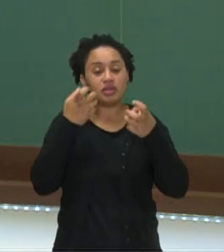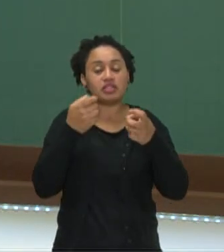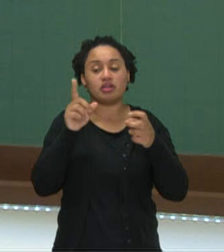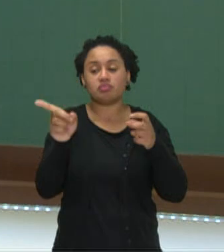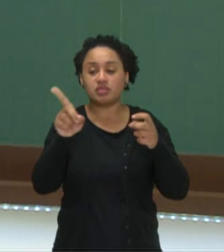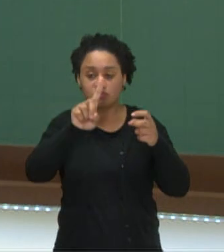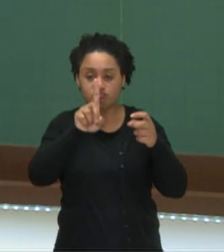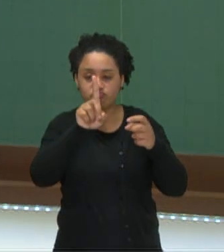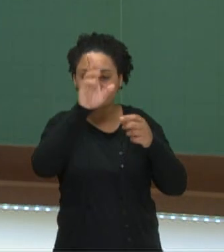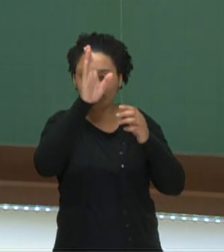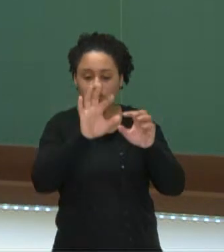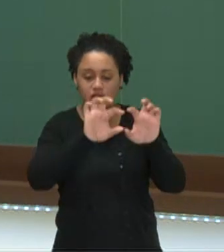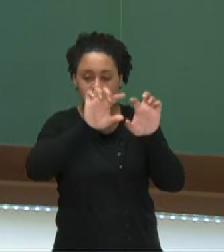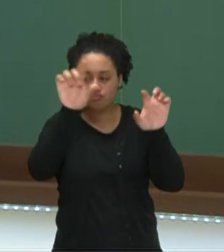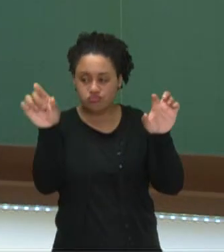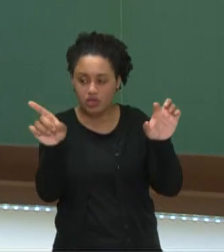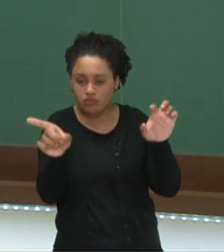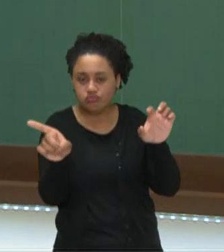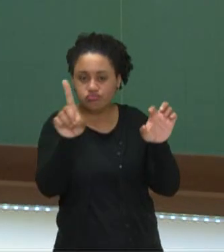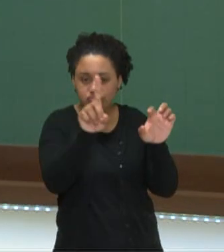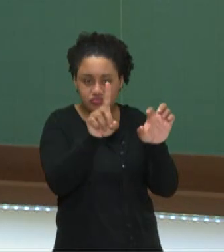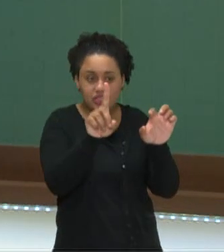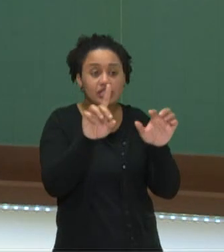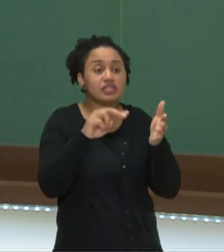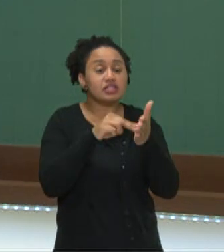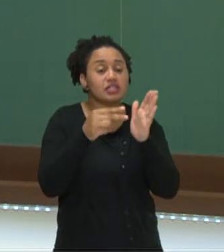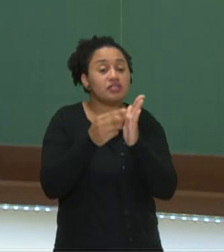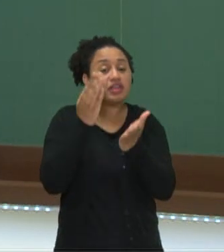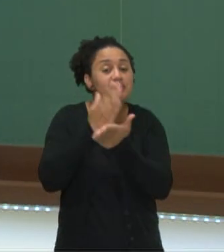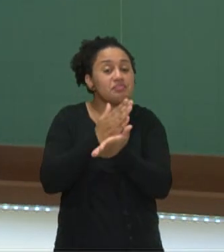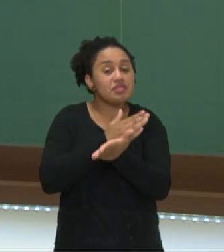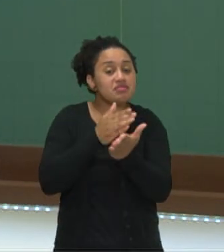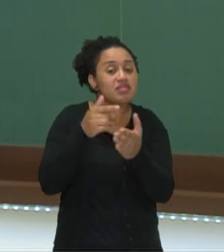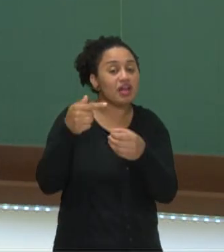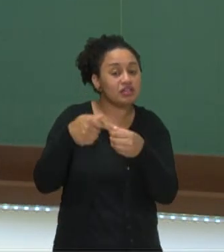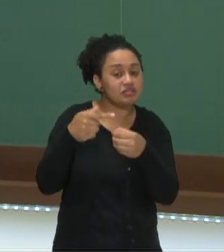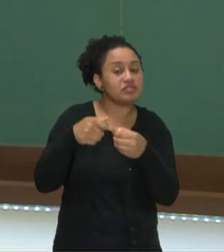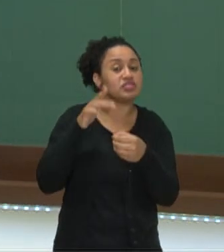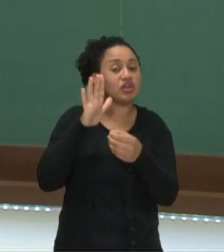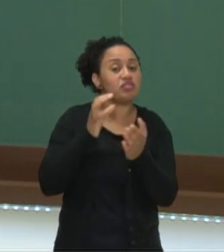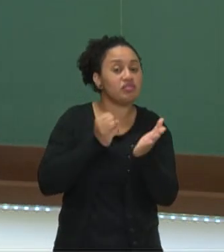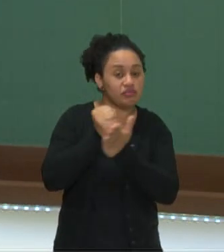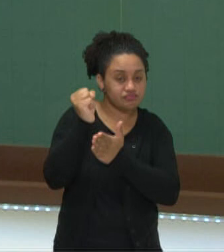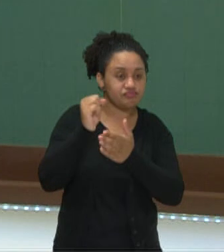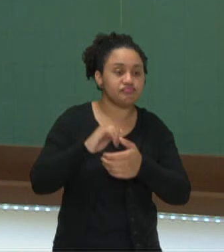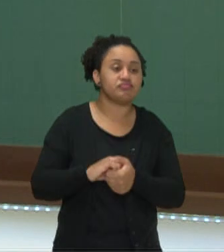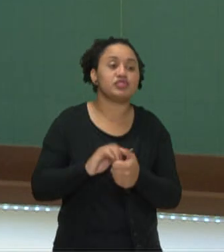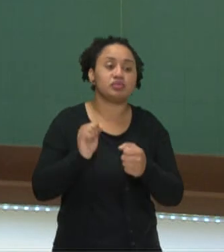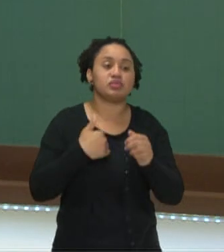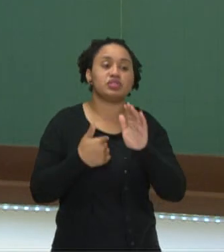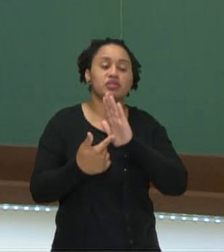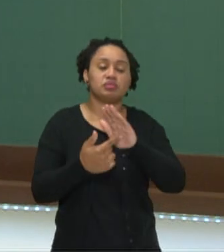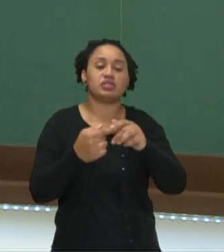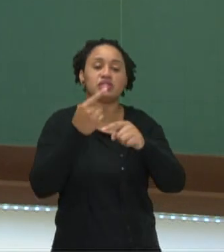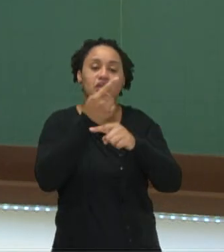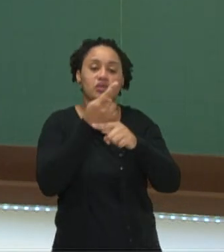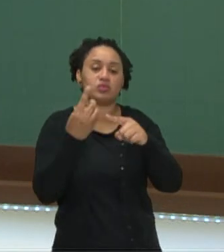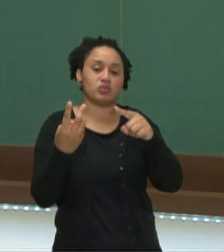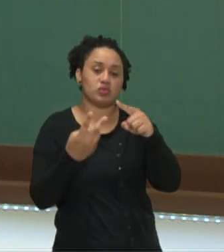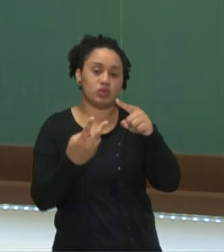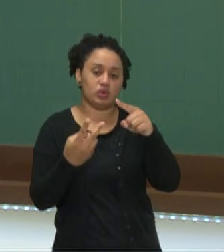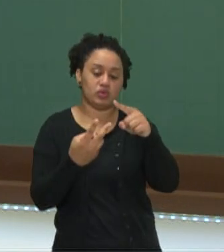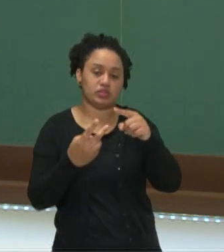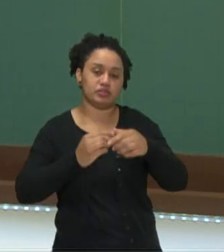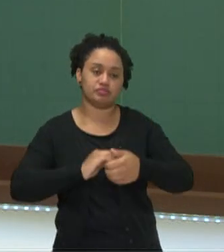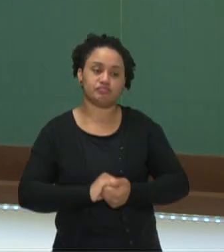no meio, né? Se ele está no meio, quer dizer que eu gastei a metade desse combustível. Então, eu poderia representar como a fração 1